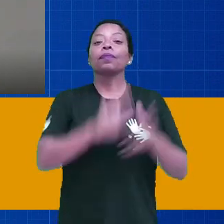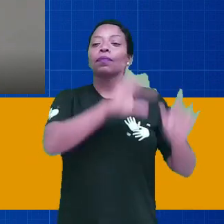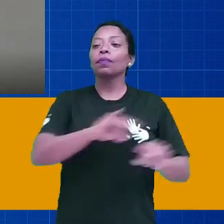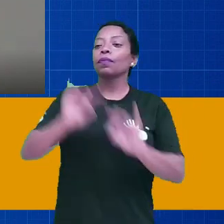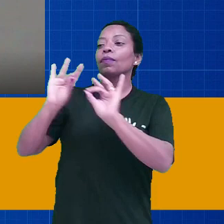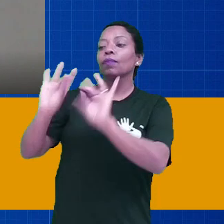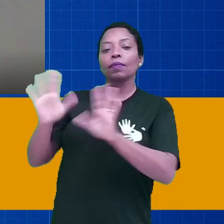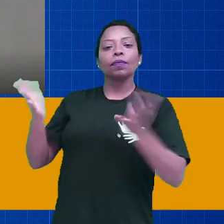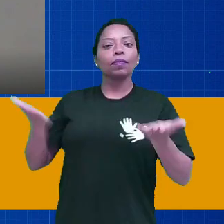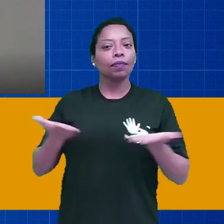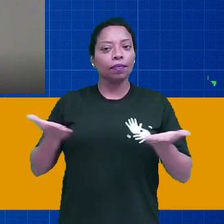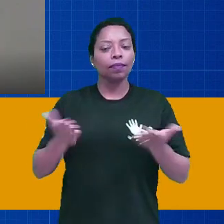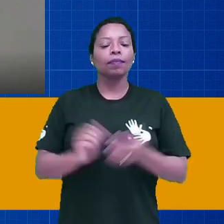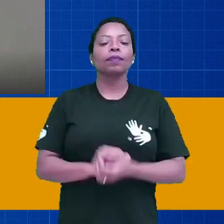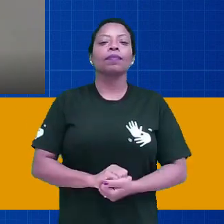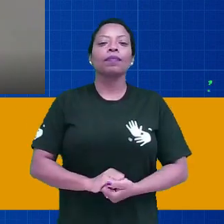aqui